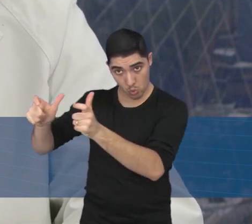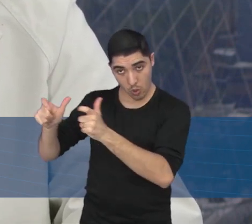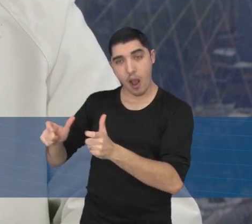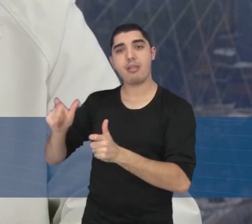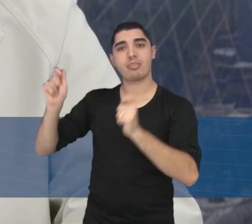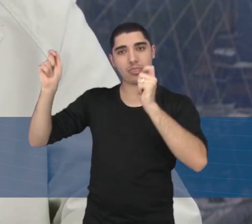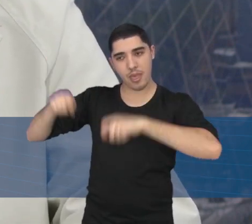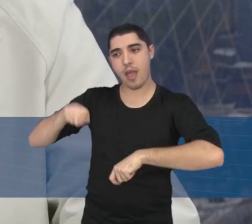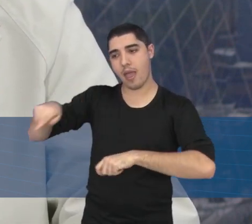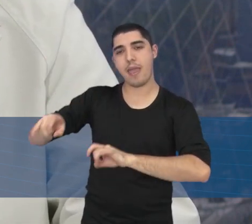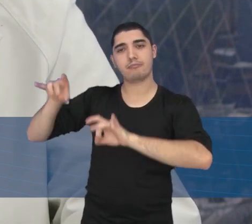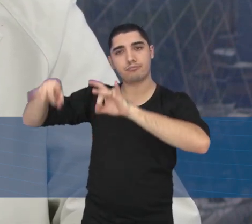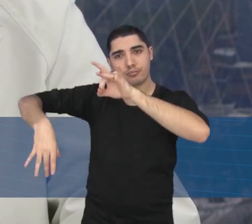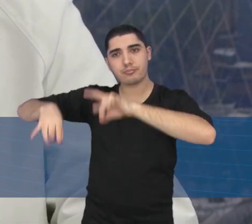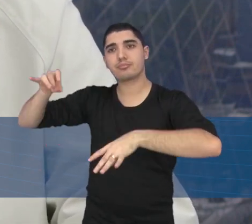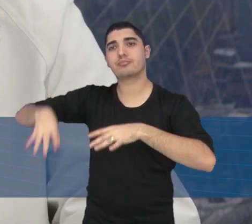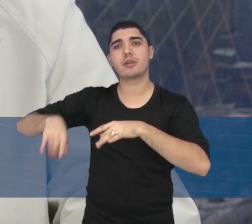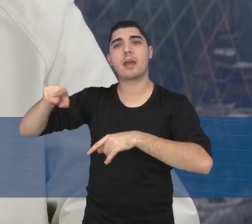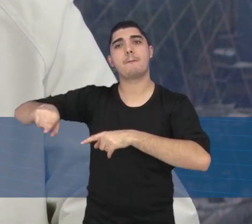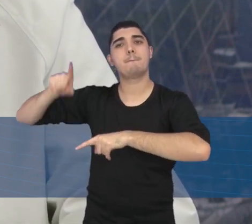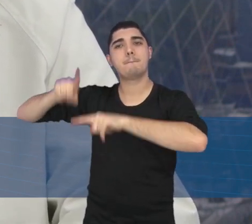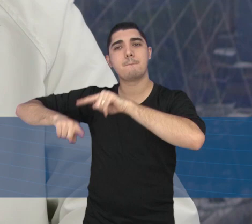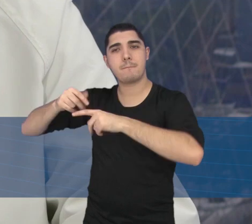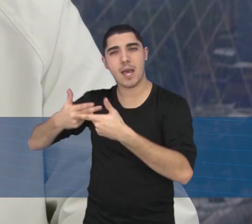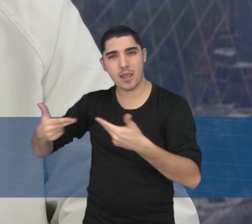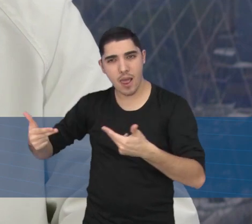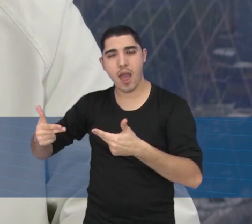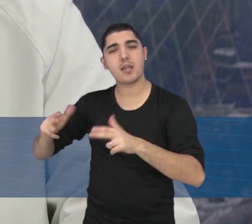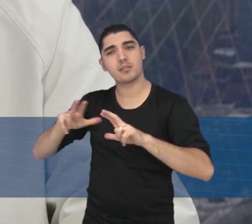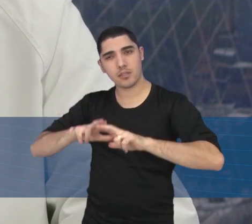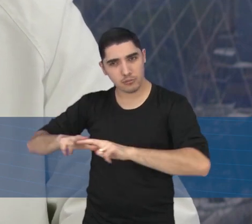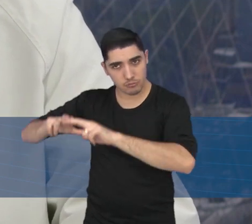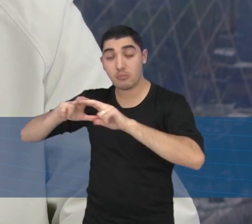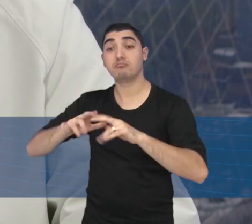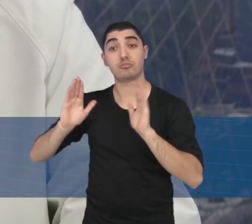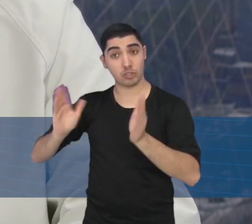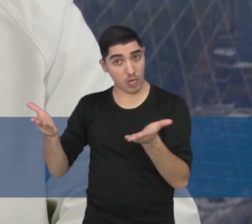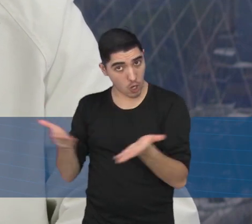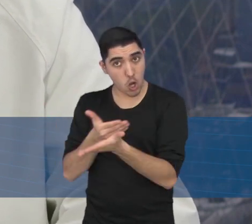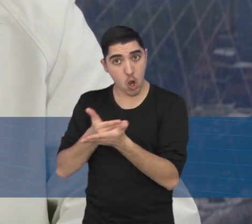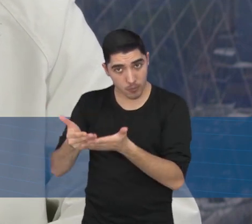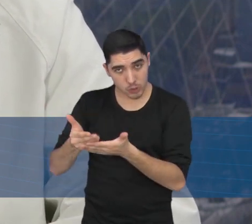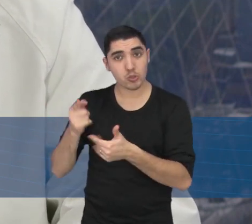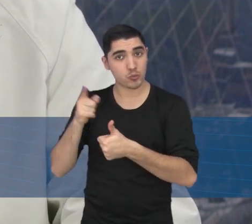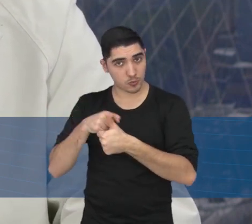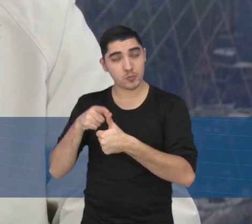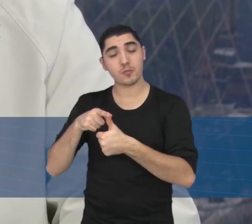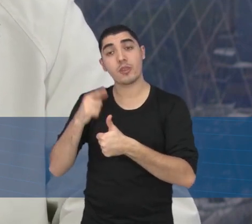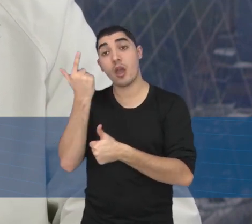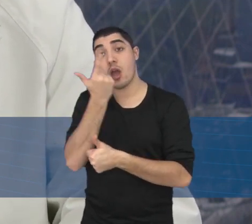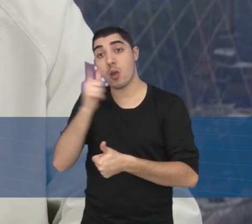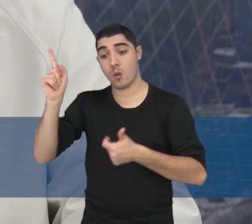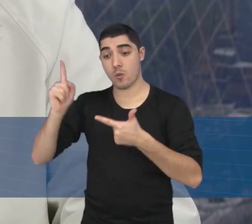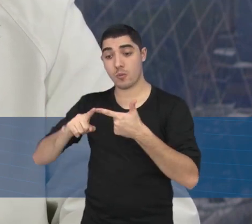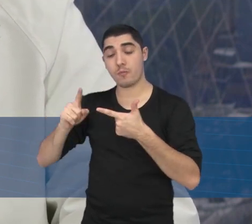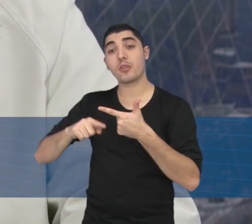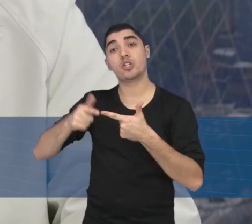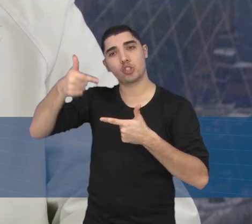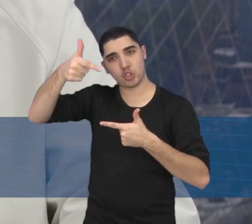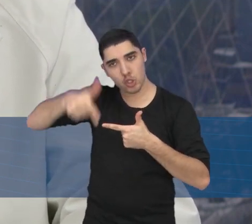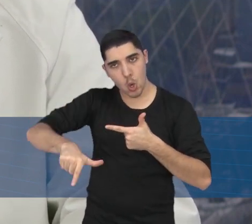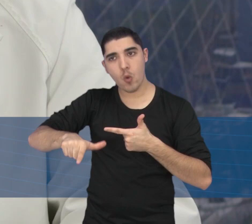o descarte adequado dos recicláveis. Então isso daí já está funcionando. Nós vamos inclusive agora fazer uma